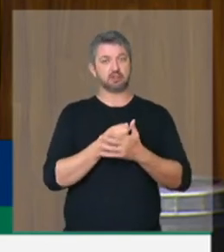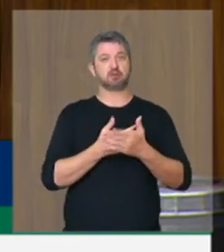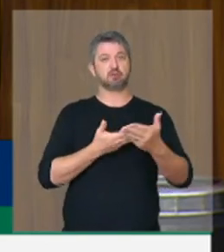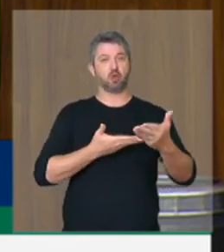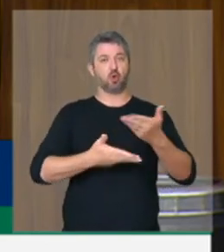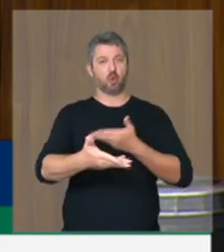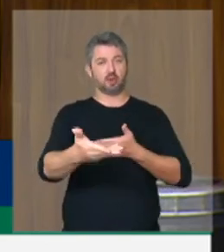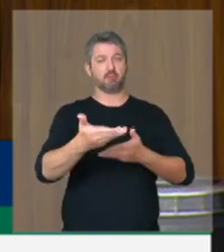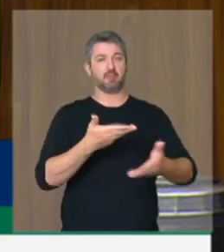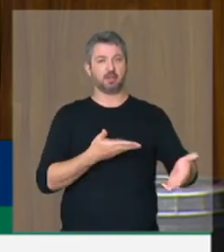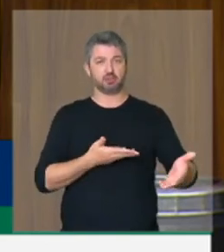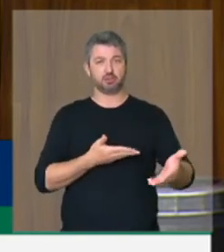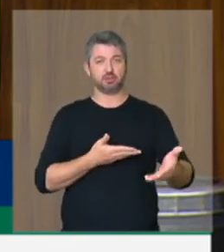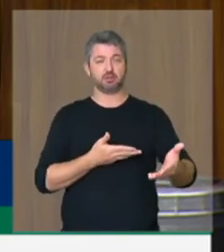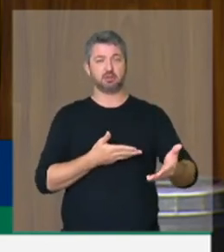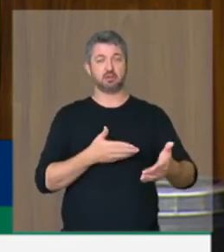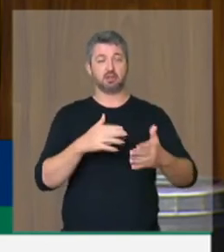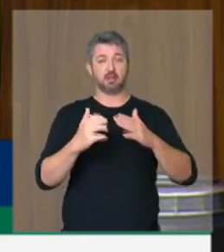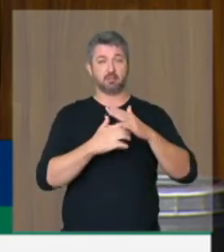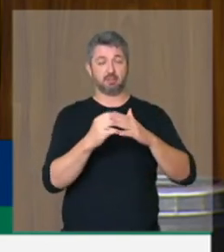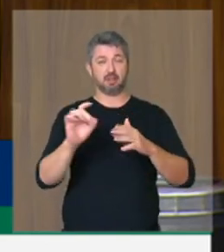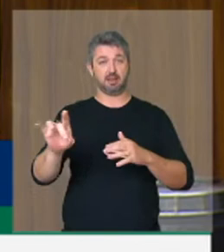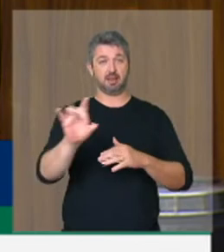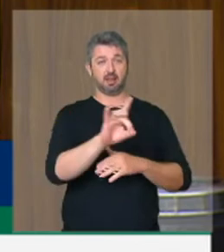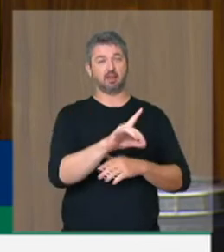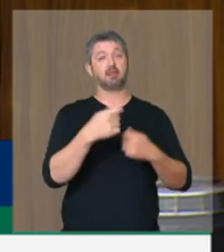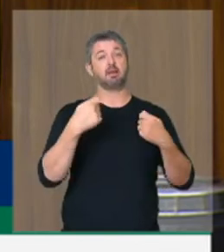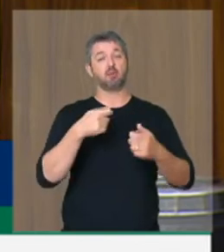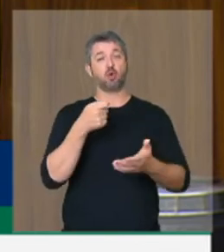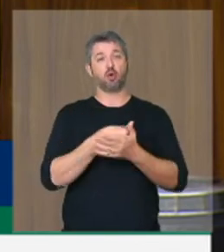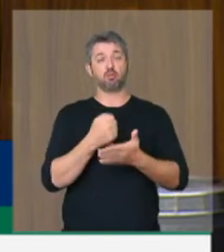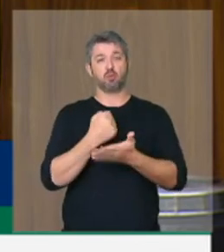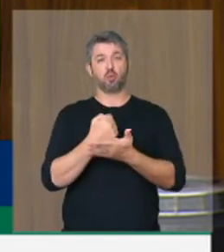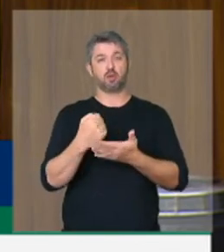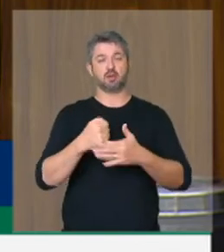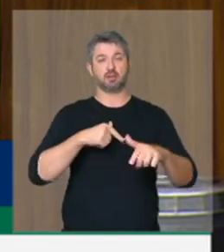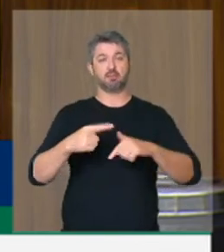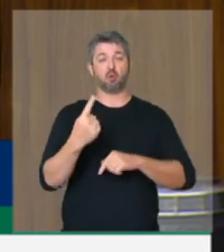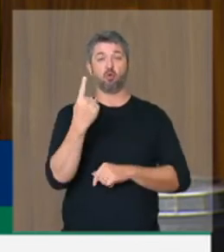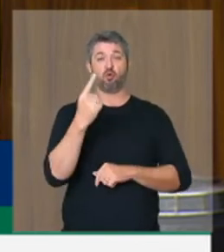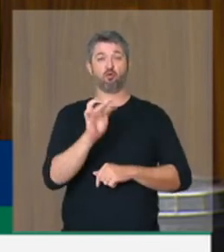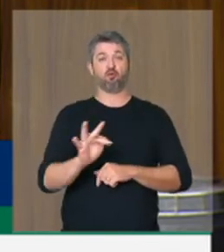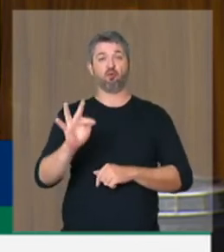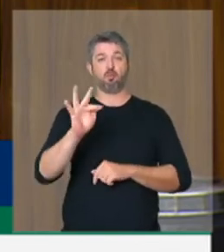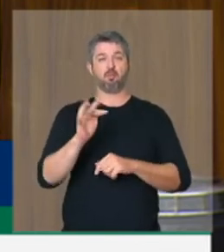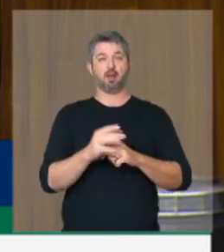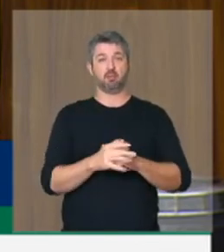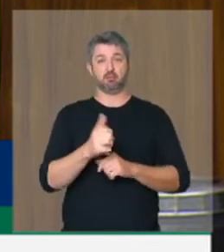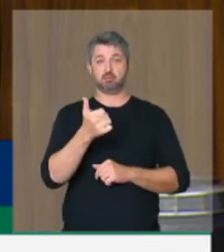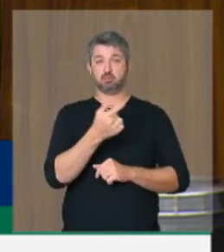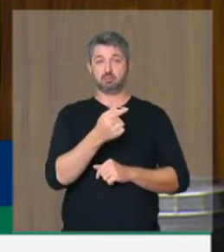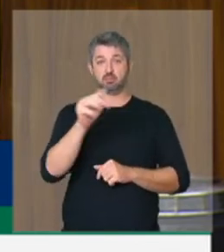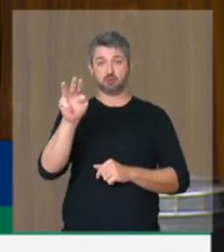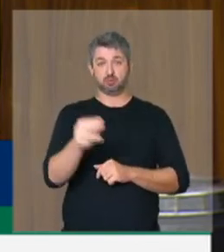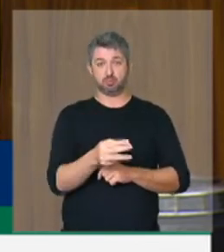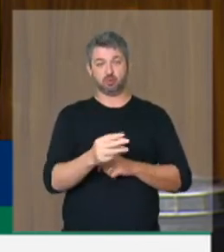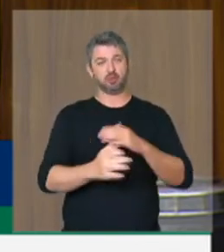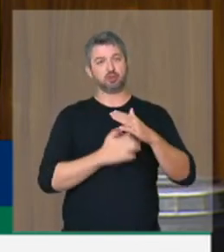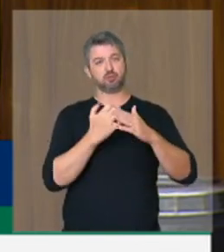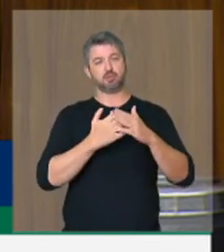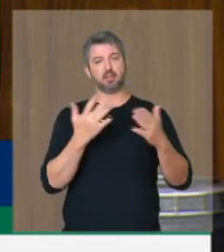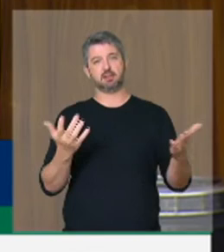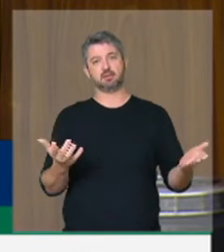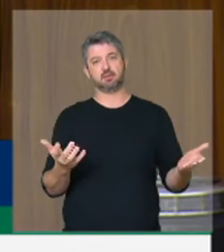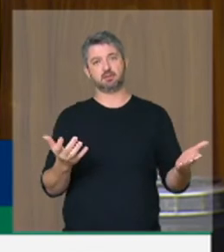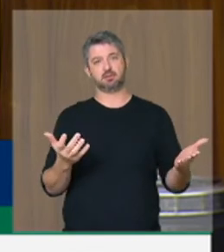contrapartida que cada empresa dessa gere pelo menos um emprego formal. São 17 milhões de empresas, minha gente. É